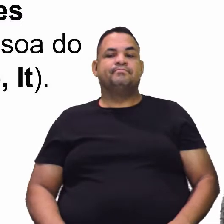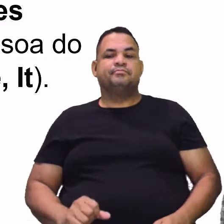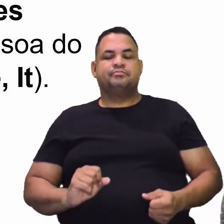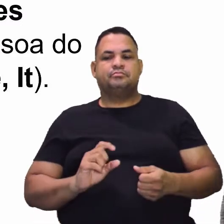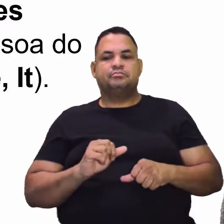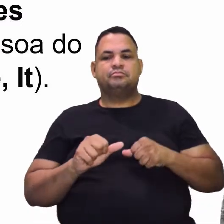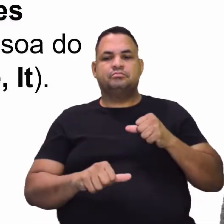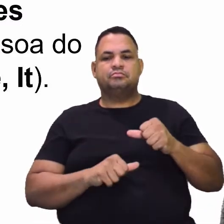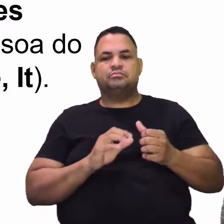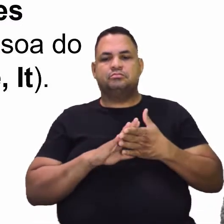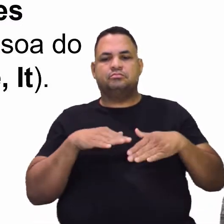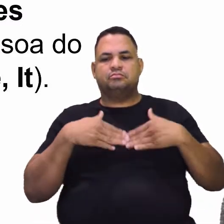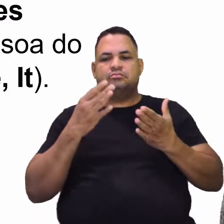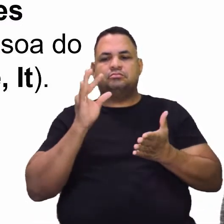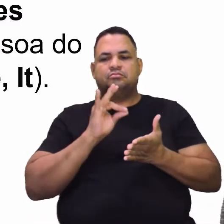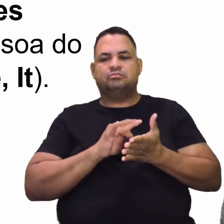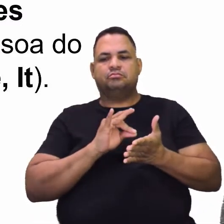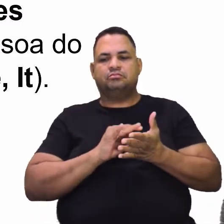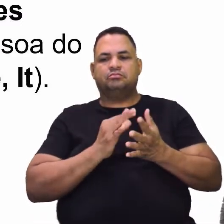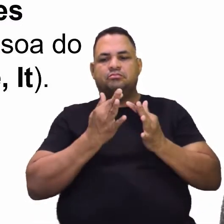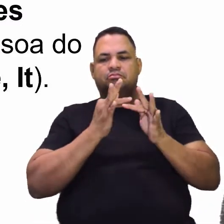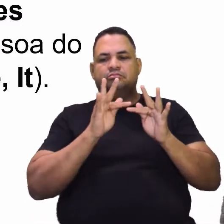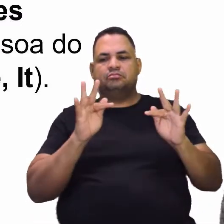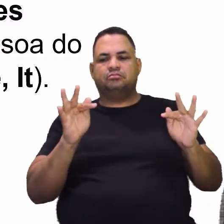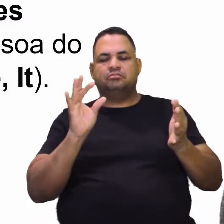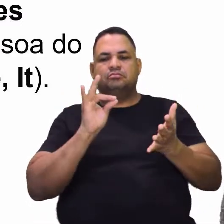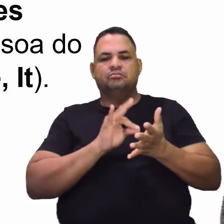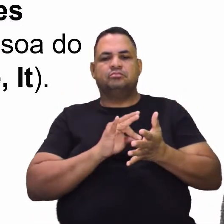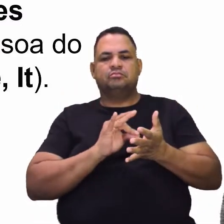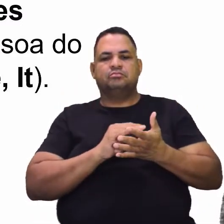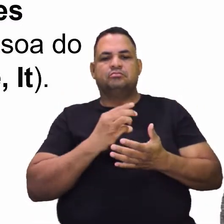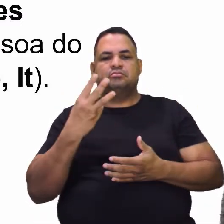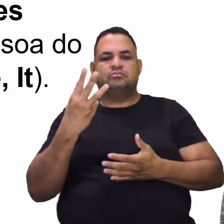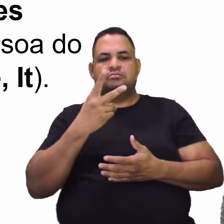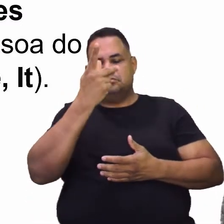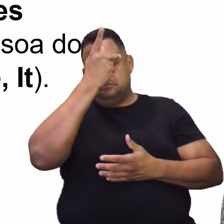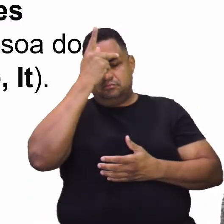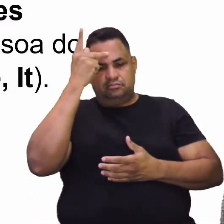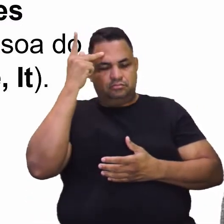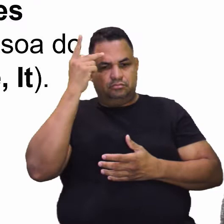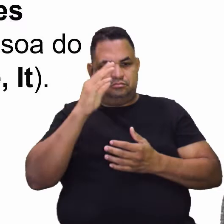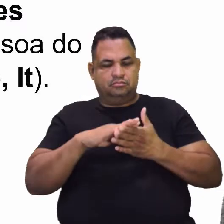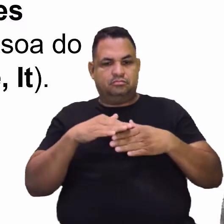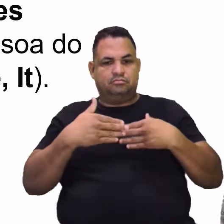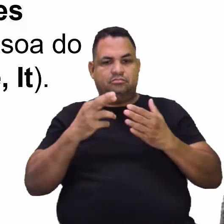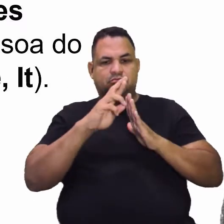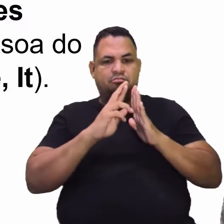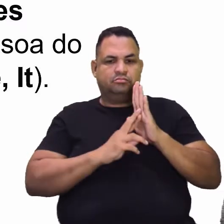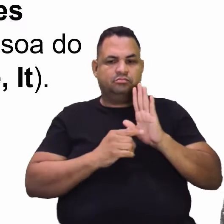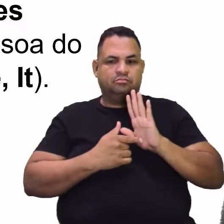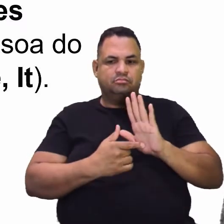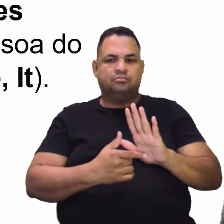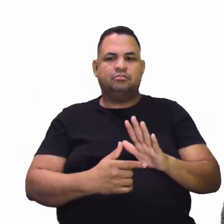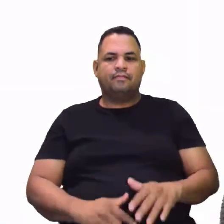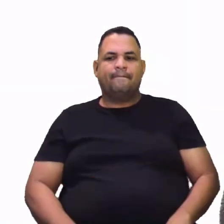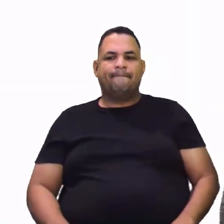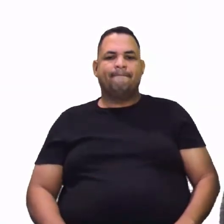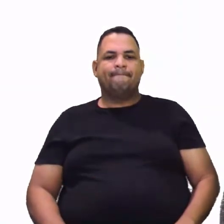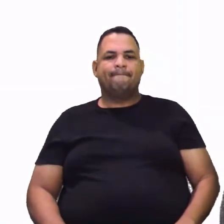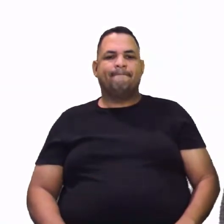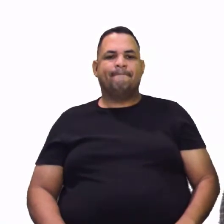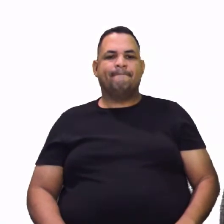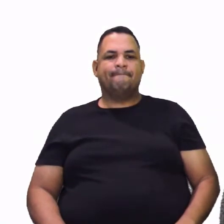só muda na afirmação, em frases afirmativas e apenas na terceira pessoa, com aquelas regras que eu mostrei para